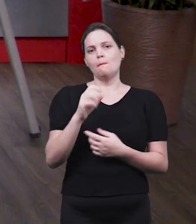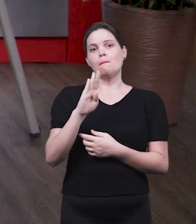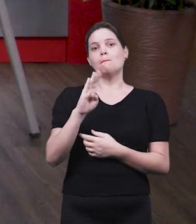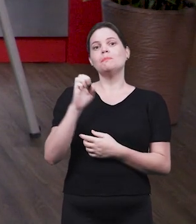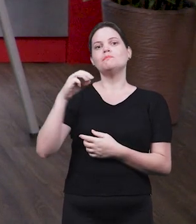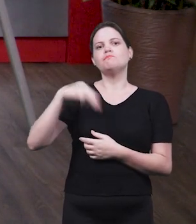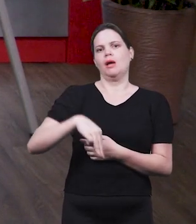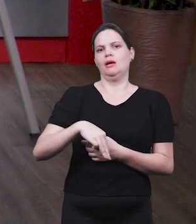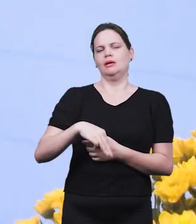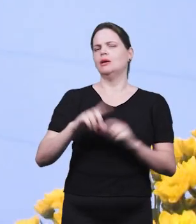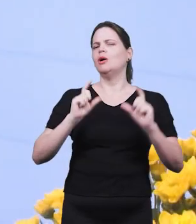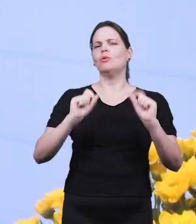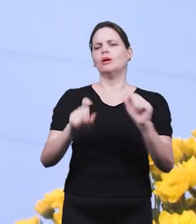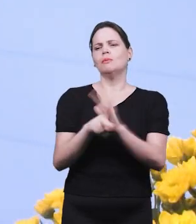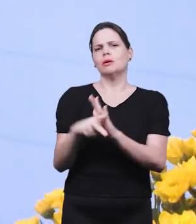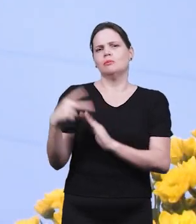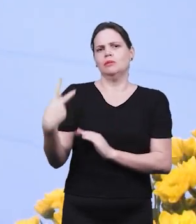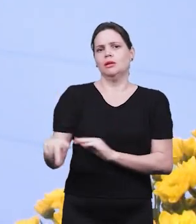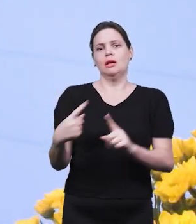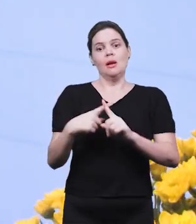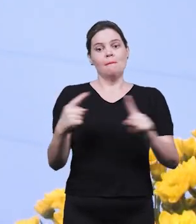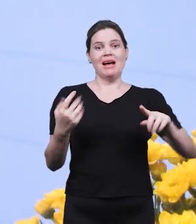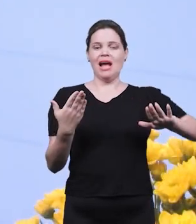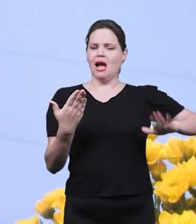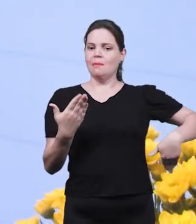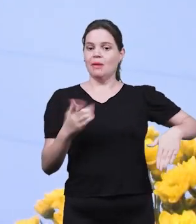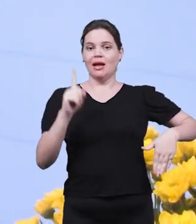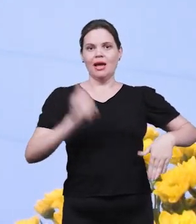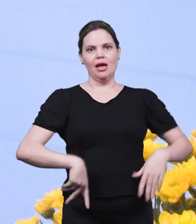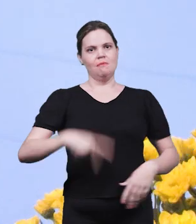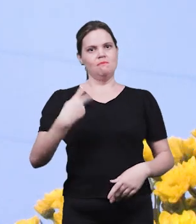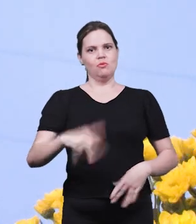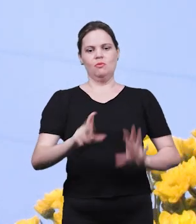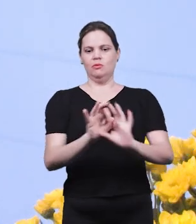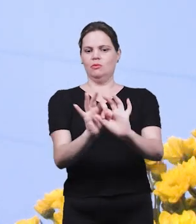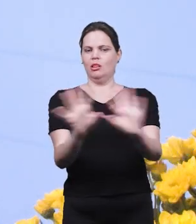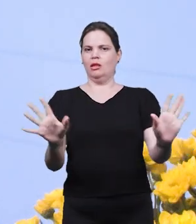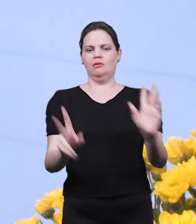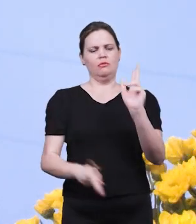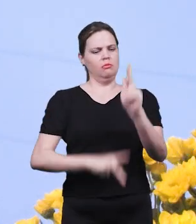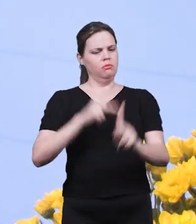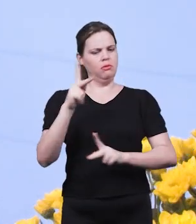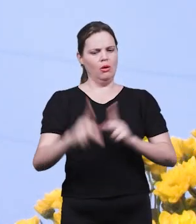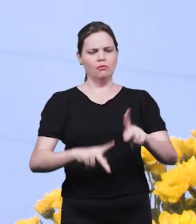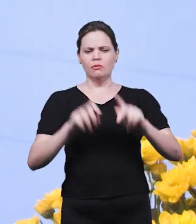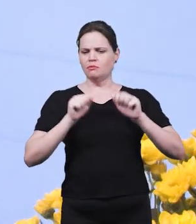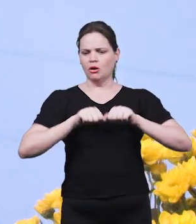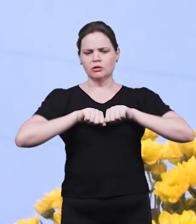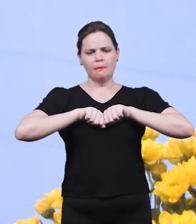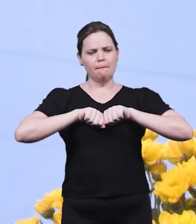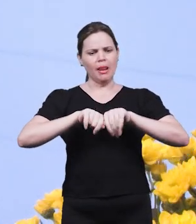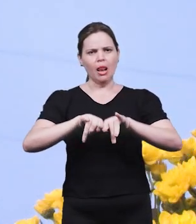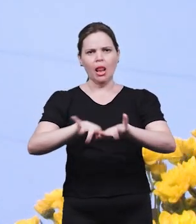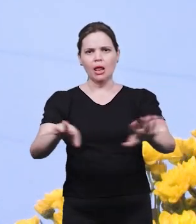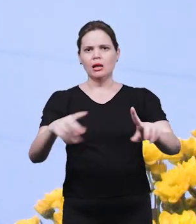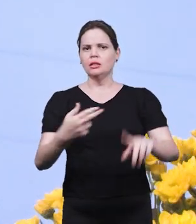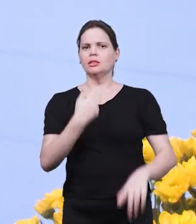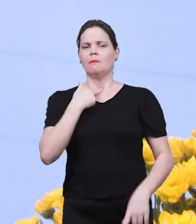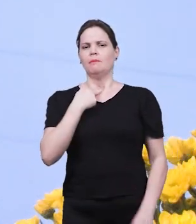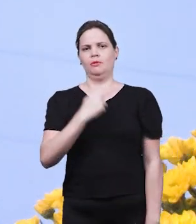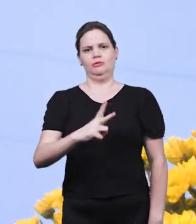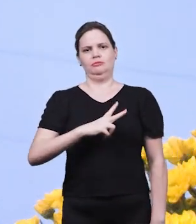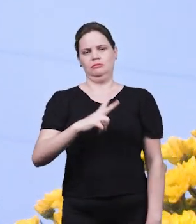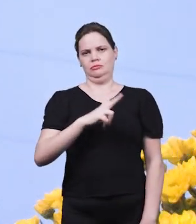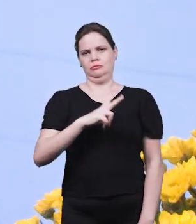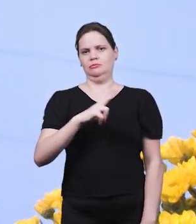praia é um bem público de uso comum do povo. Ele não pode ser privatizado, a praia não pode ser privatizada.